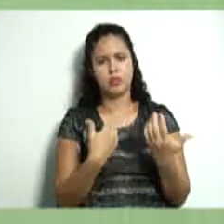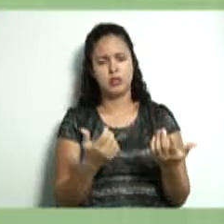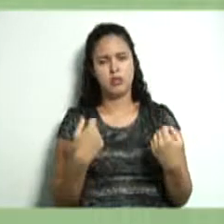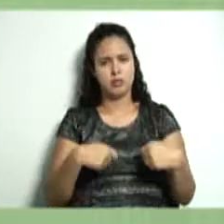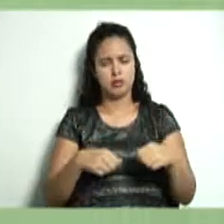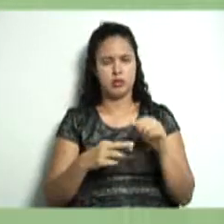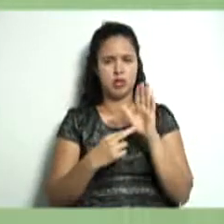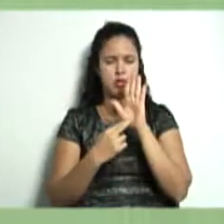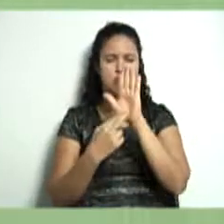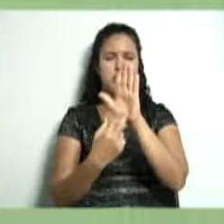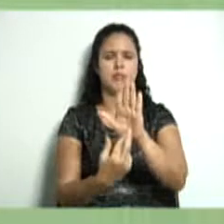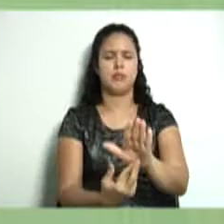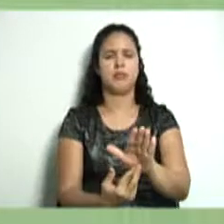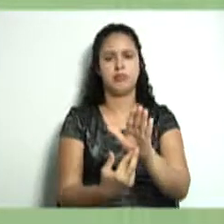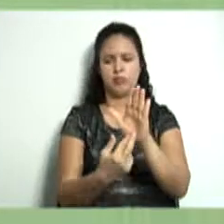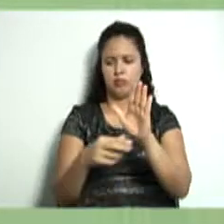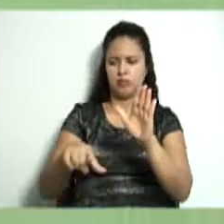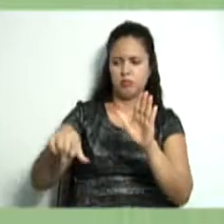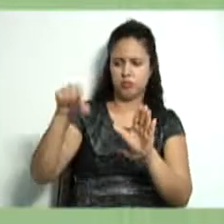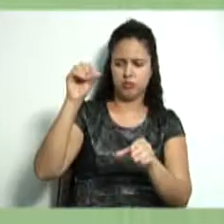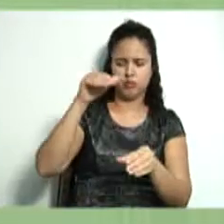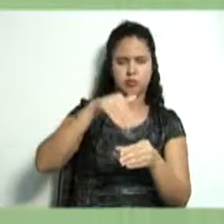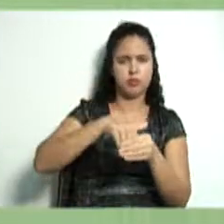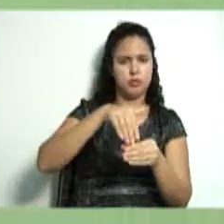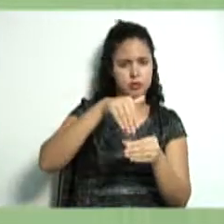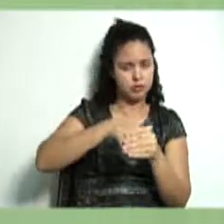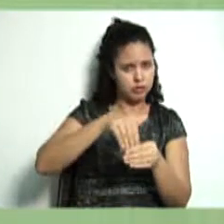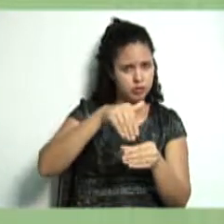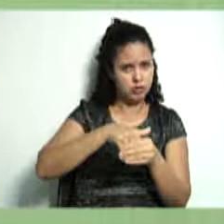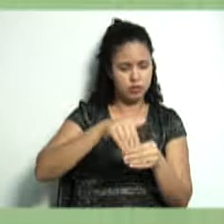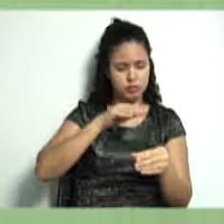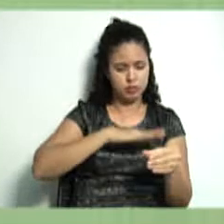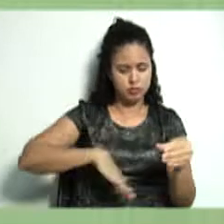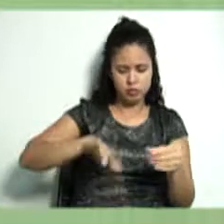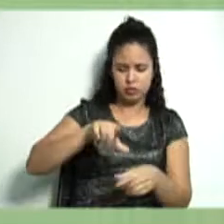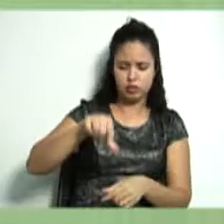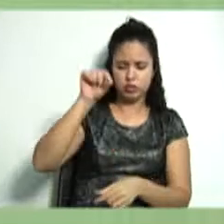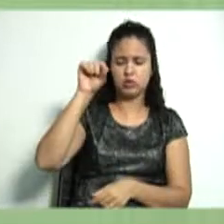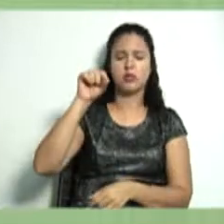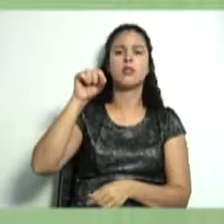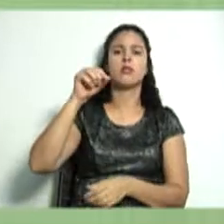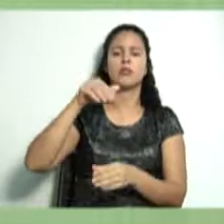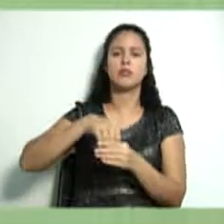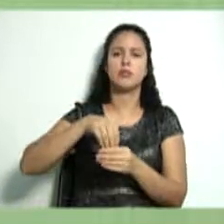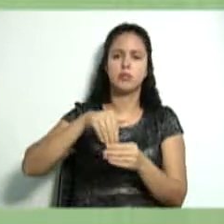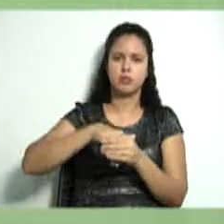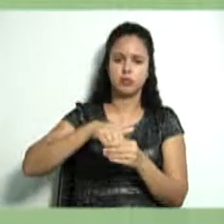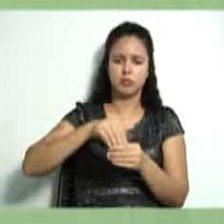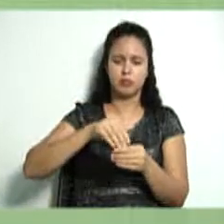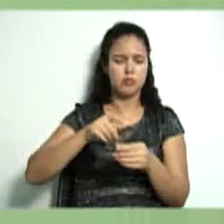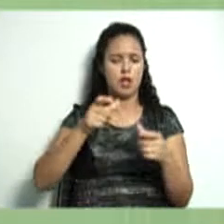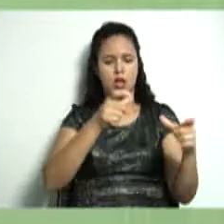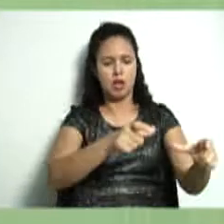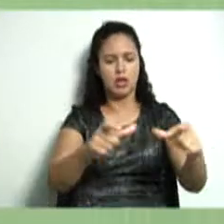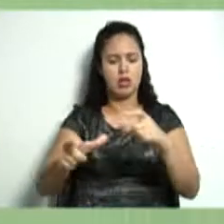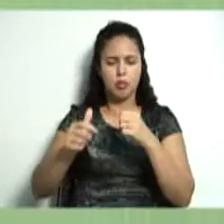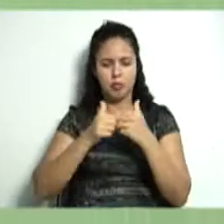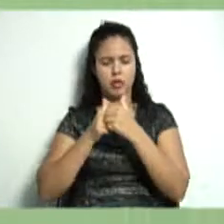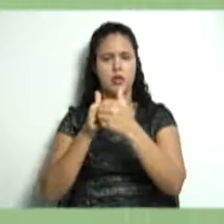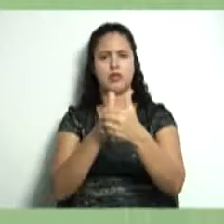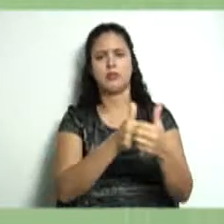comunitário democraticamente eleito entre os seus associados daquela localidade.